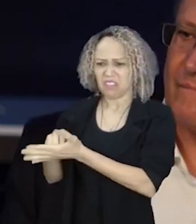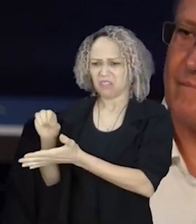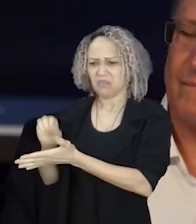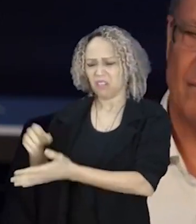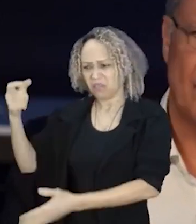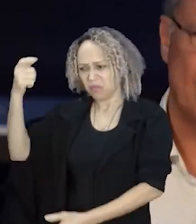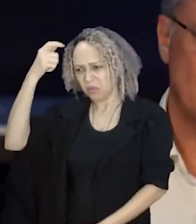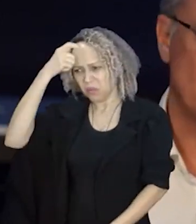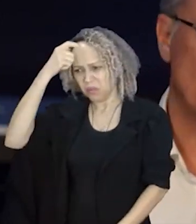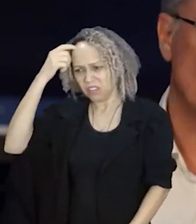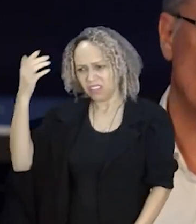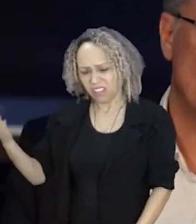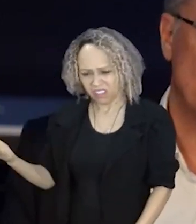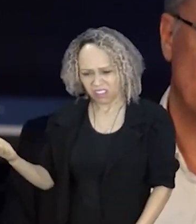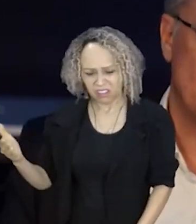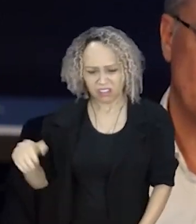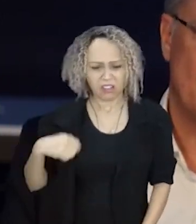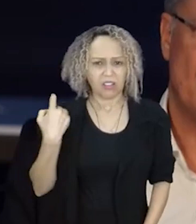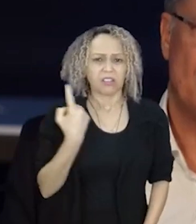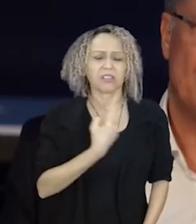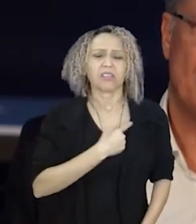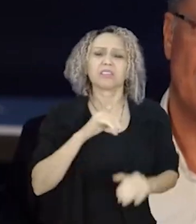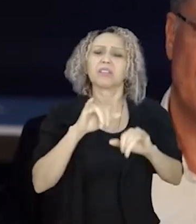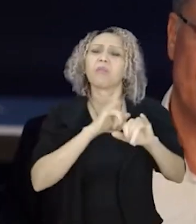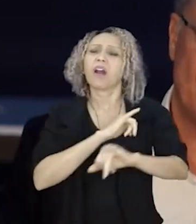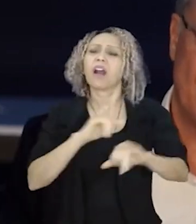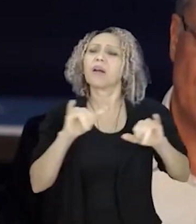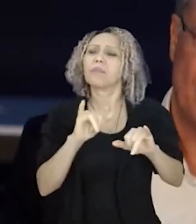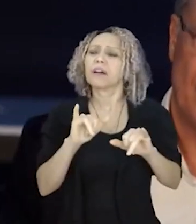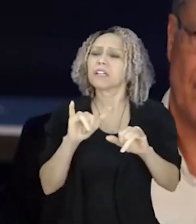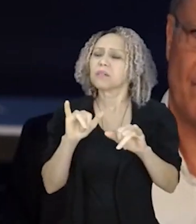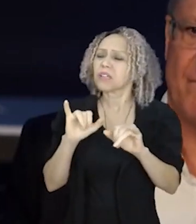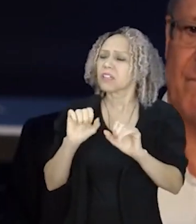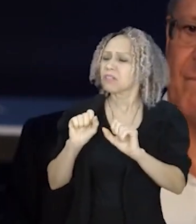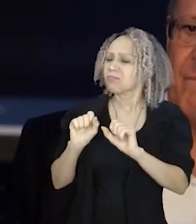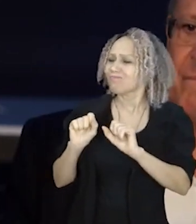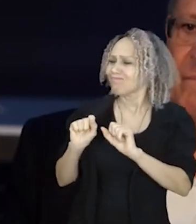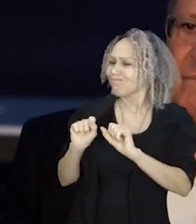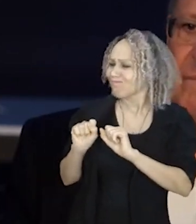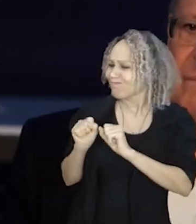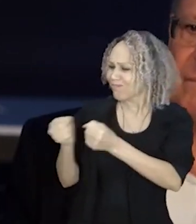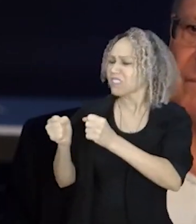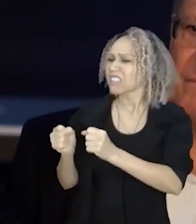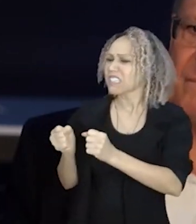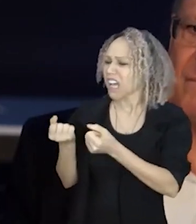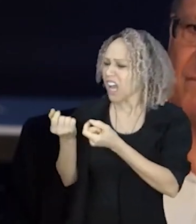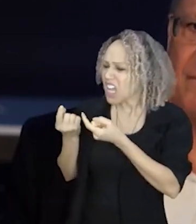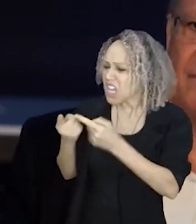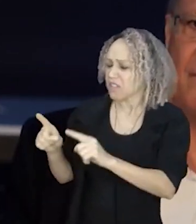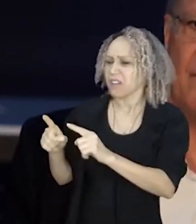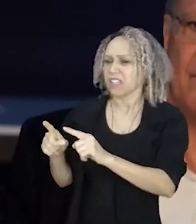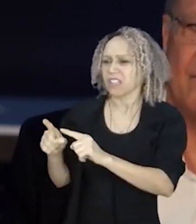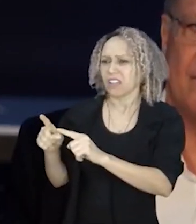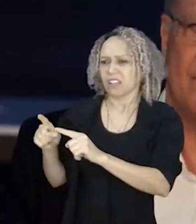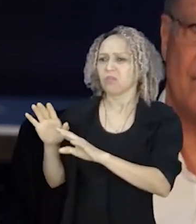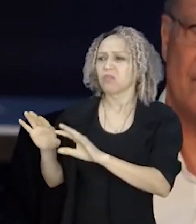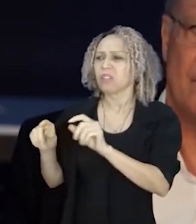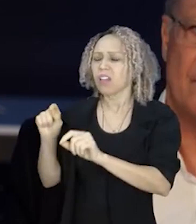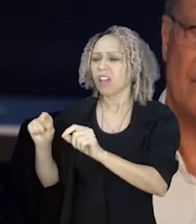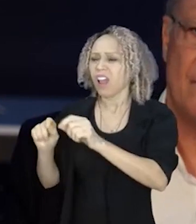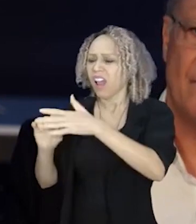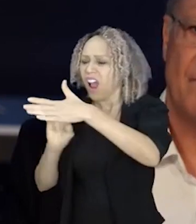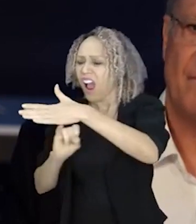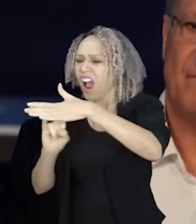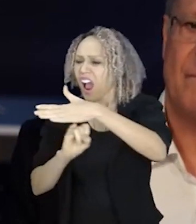Estado brasileiro. Nunca o Estado brasileiro e suas instituições